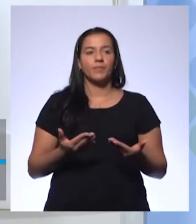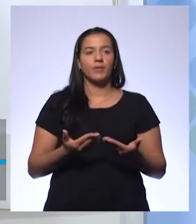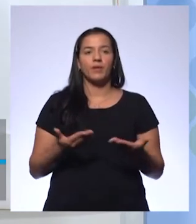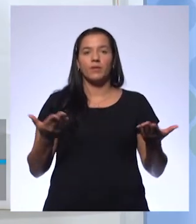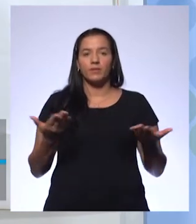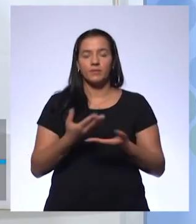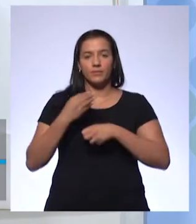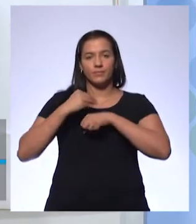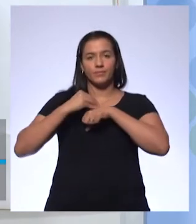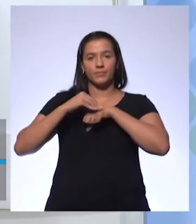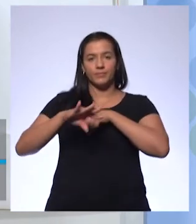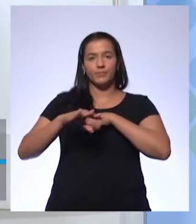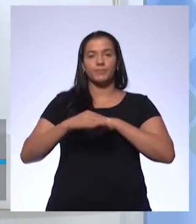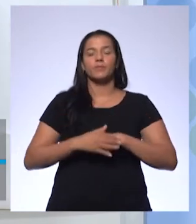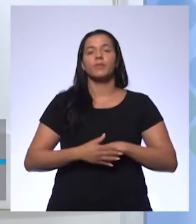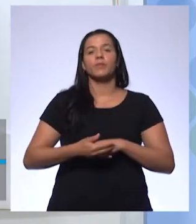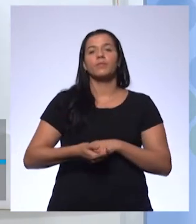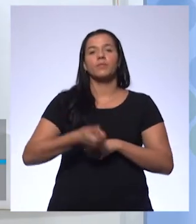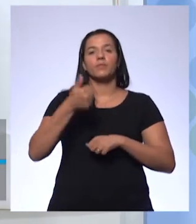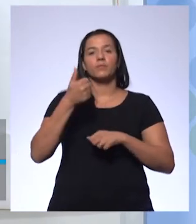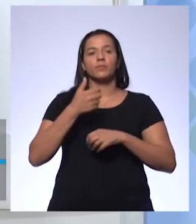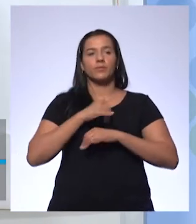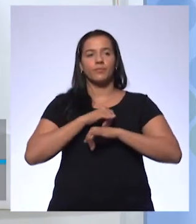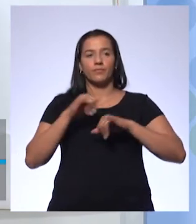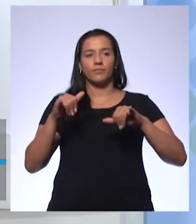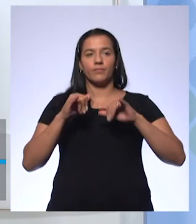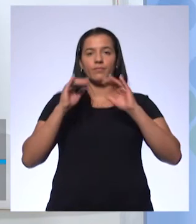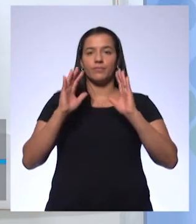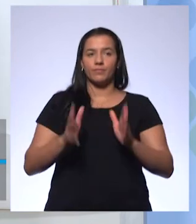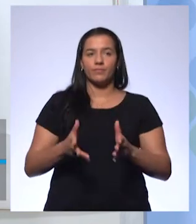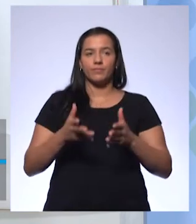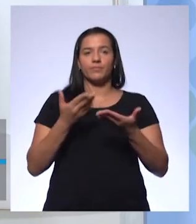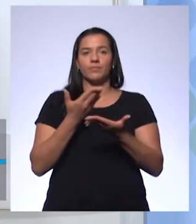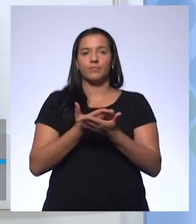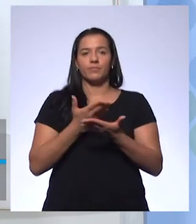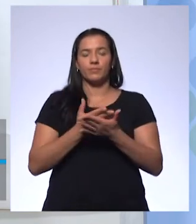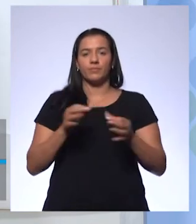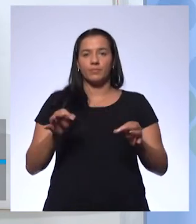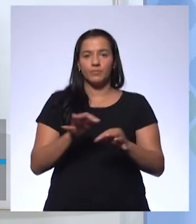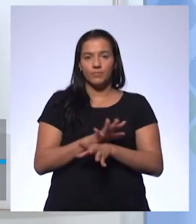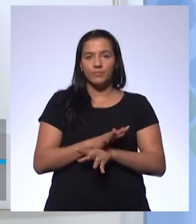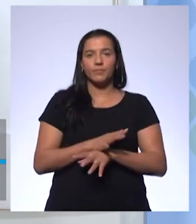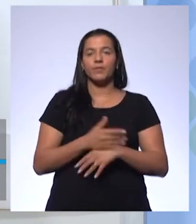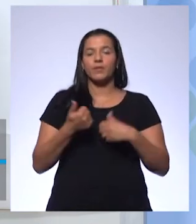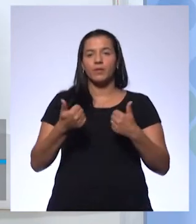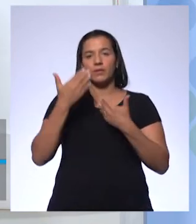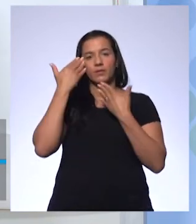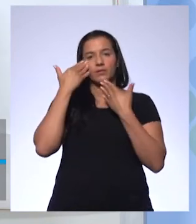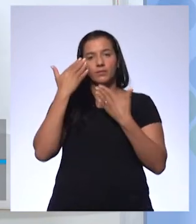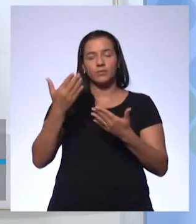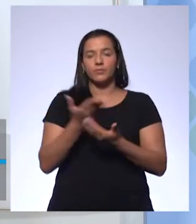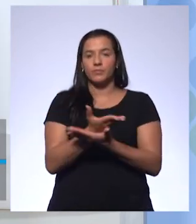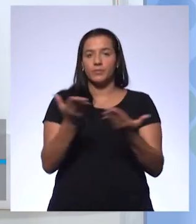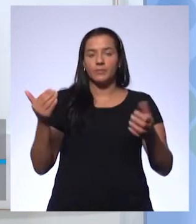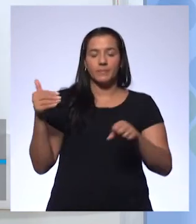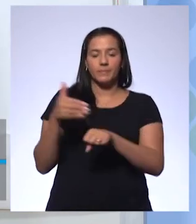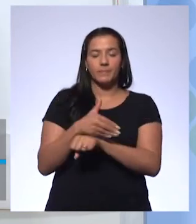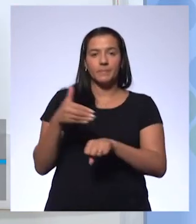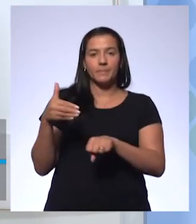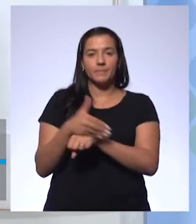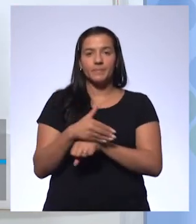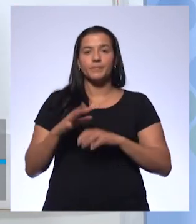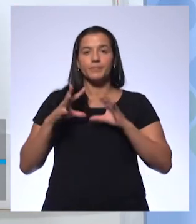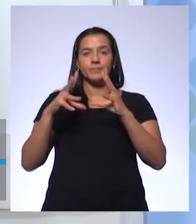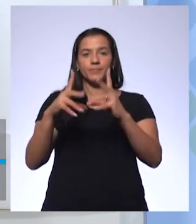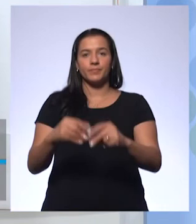é o recado. O que a gente tinha para falar hoje aqui é isso. Eu quero agradecer demais a participação de todos,